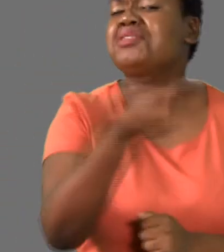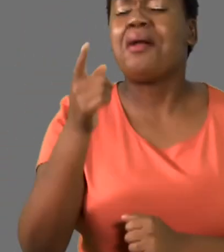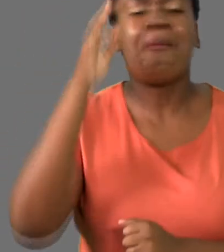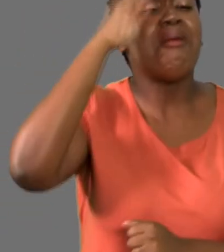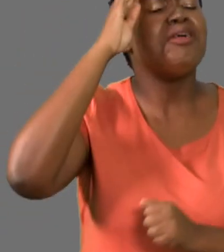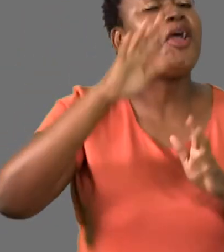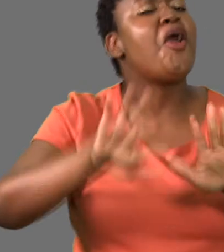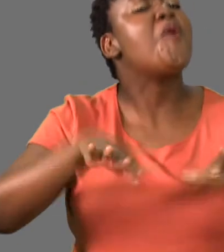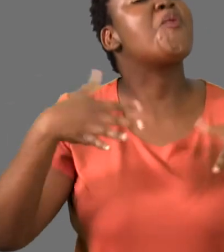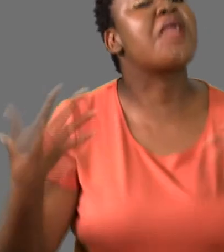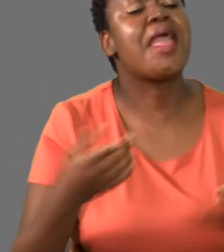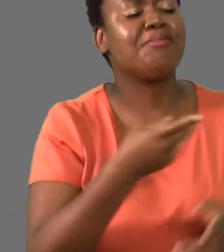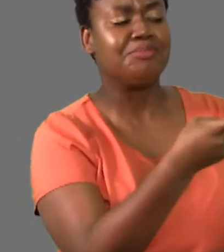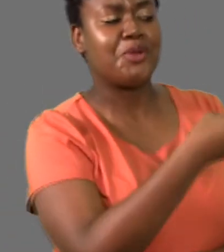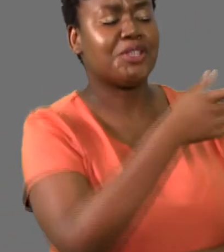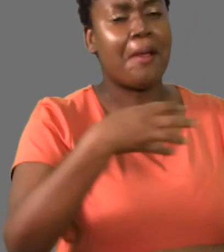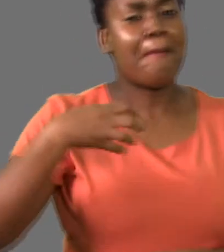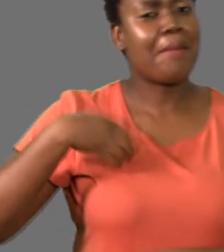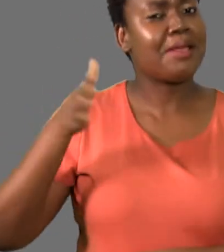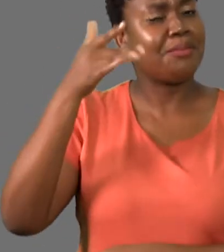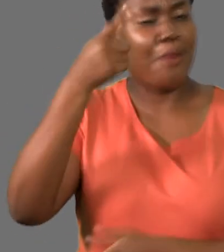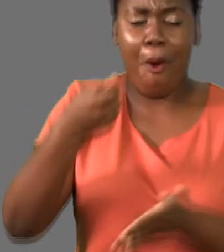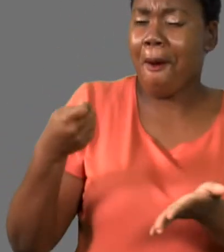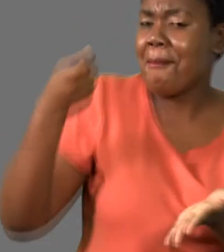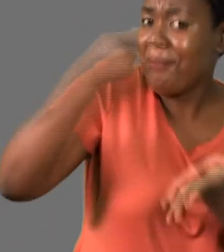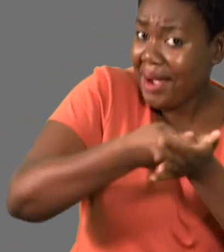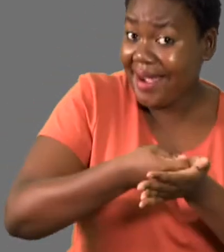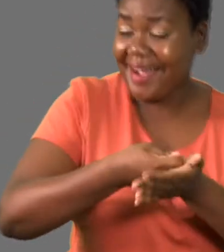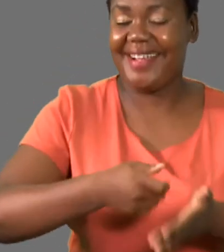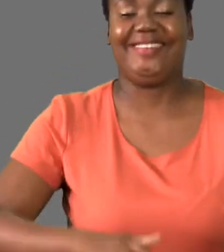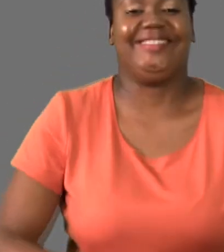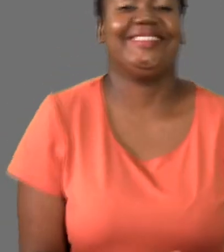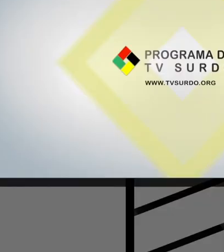do desporto sobre a recente conquista dos empresários nacionais.